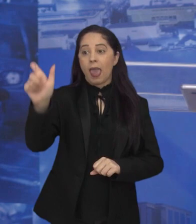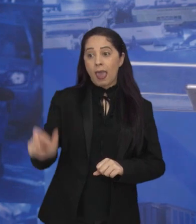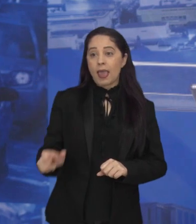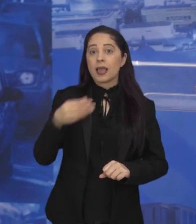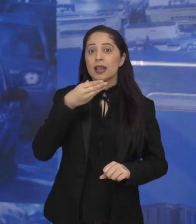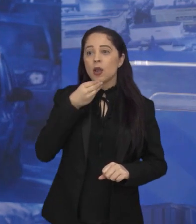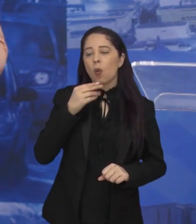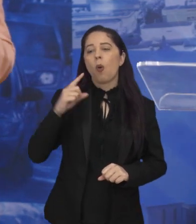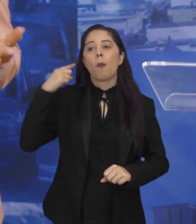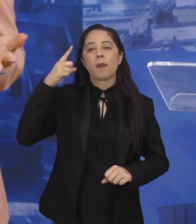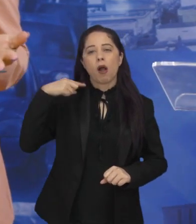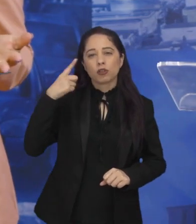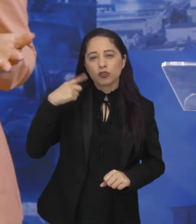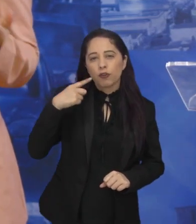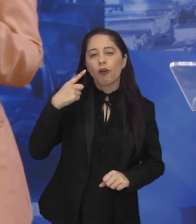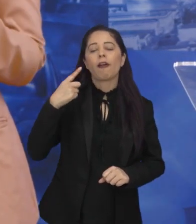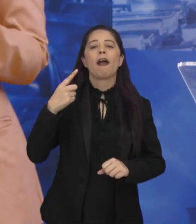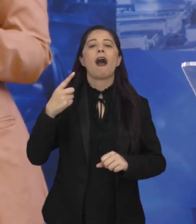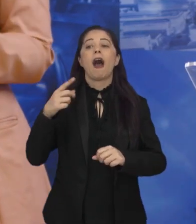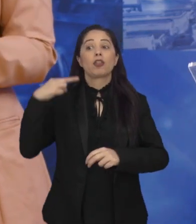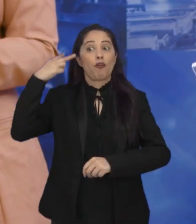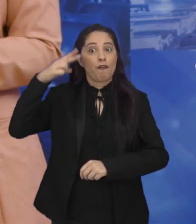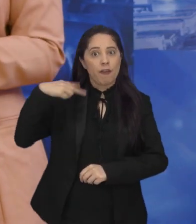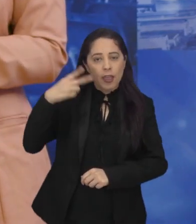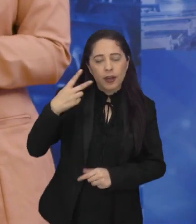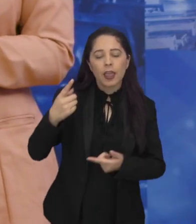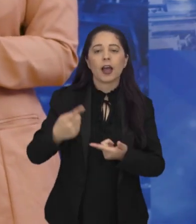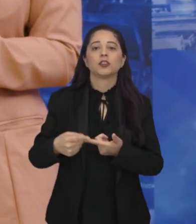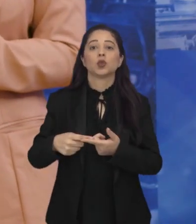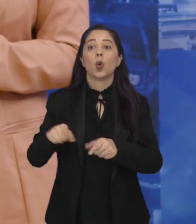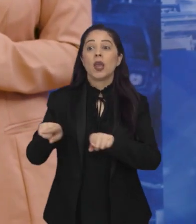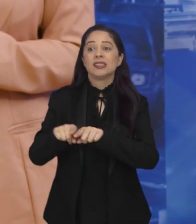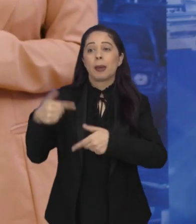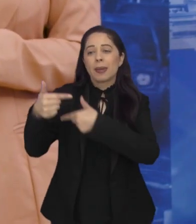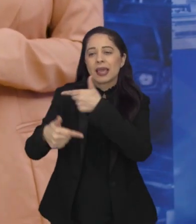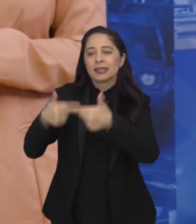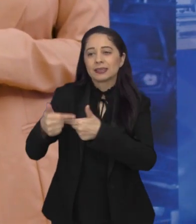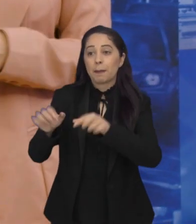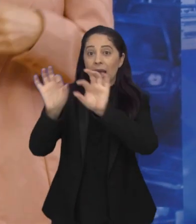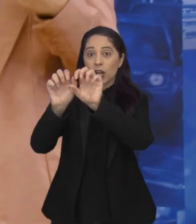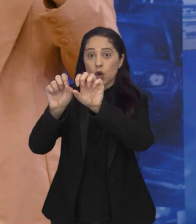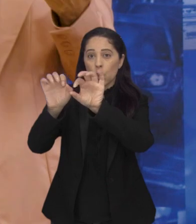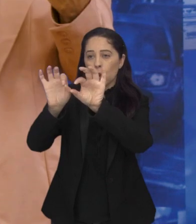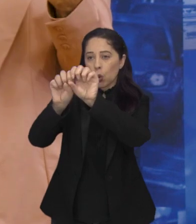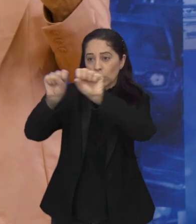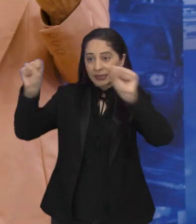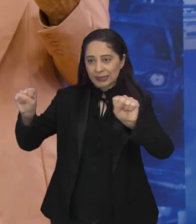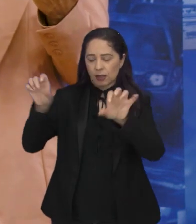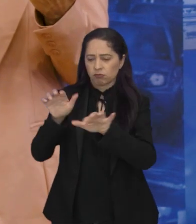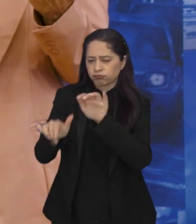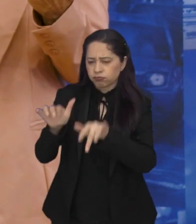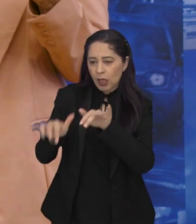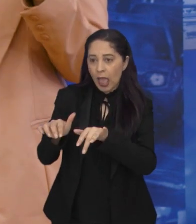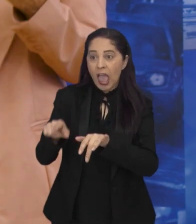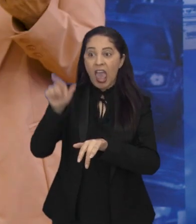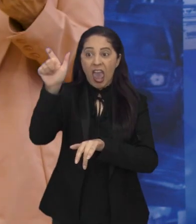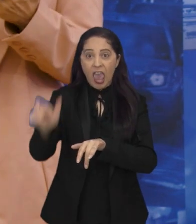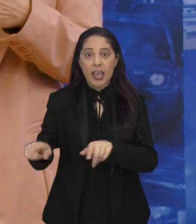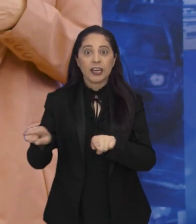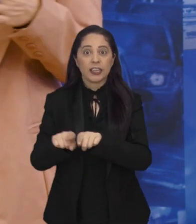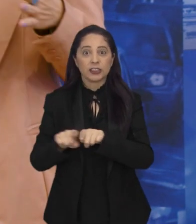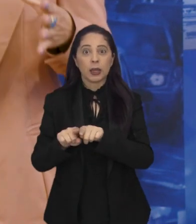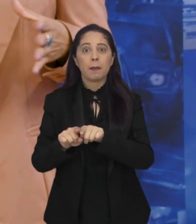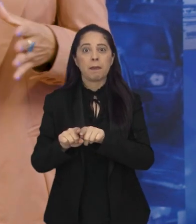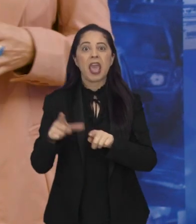foi advogado, escrivão de júri, vereador e também ficou conhecido por sua obra social. Ele foi